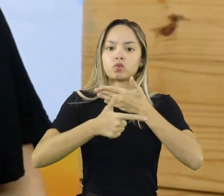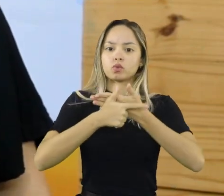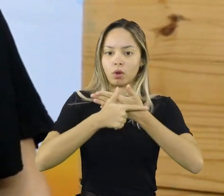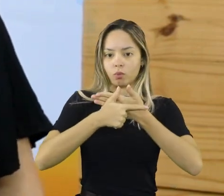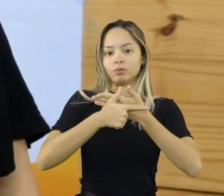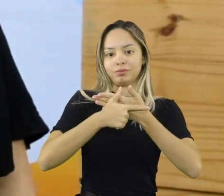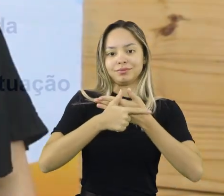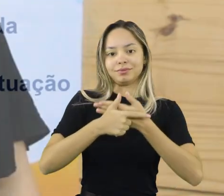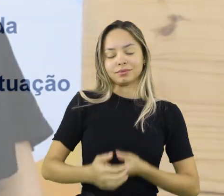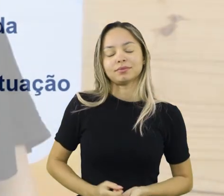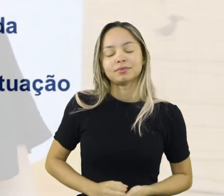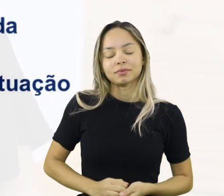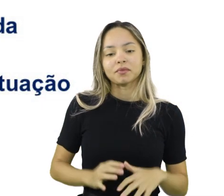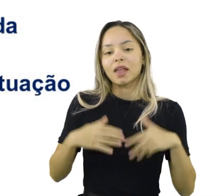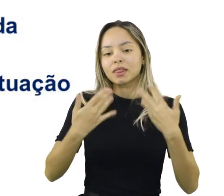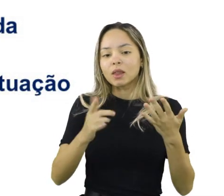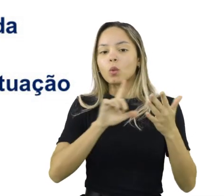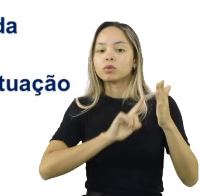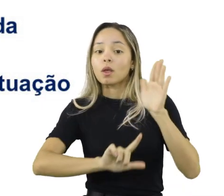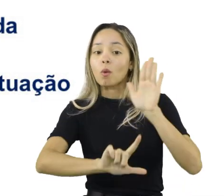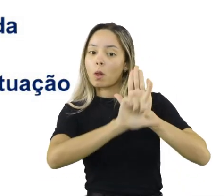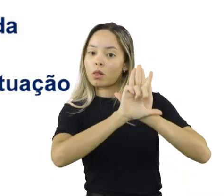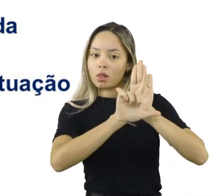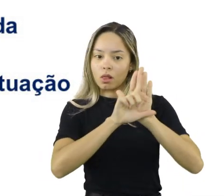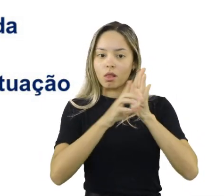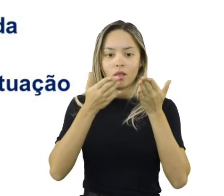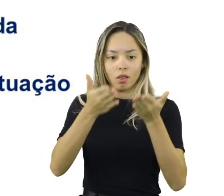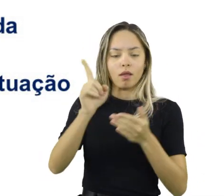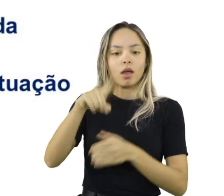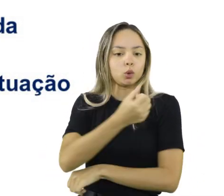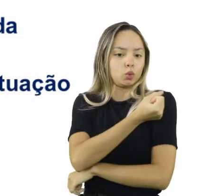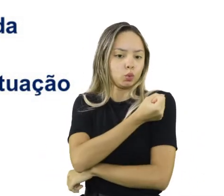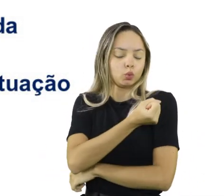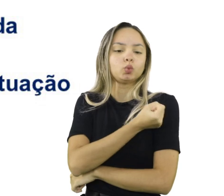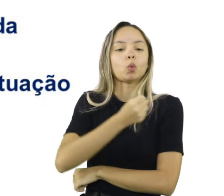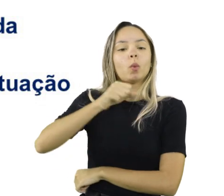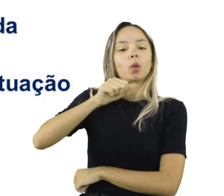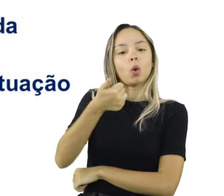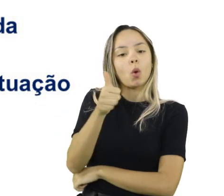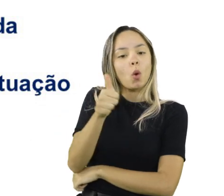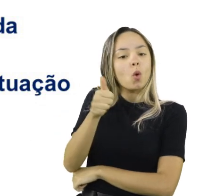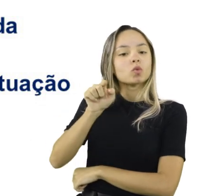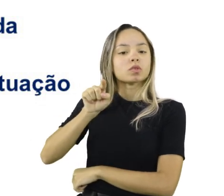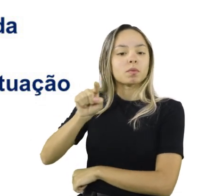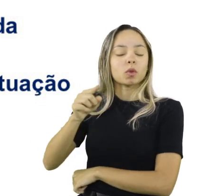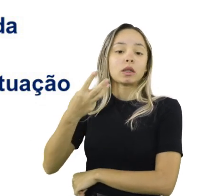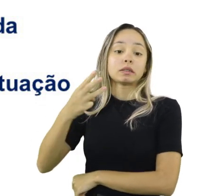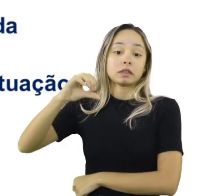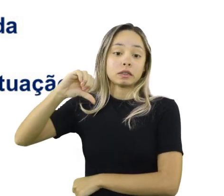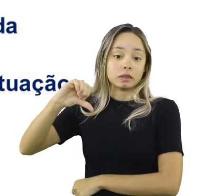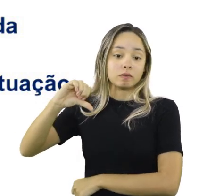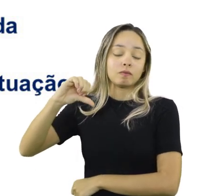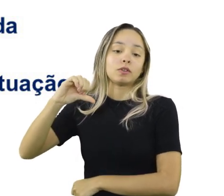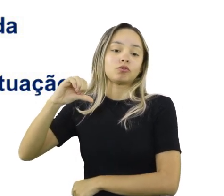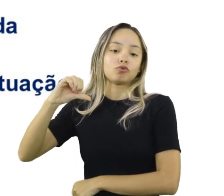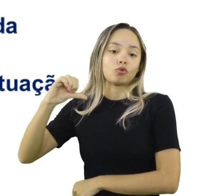Público. E aí a gente tem uma lei como norteadora, que é a Lei 11.329, de 16 de janeiro